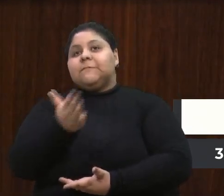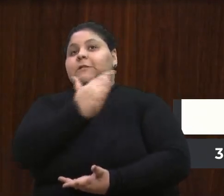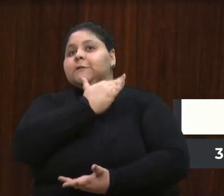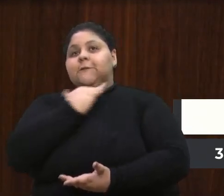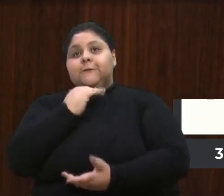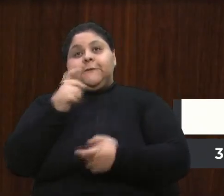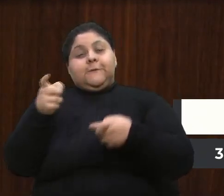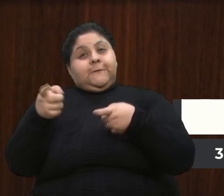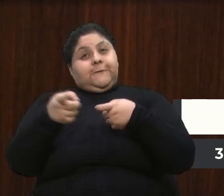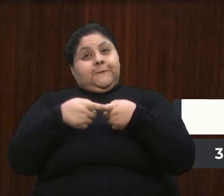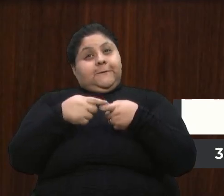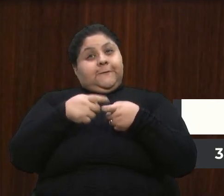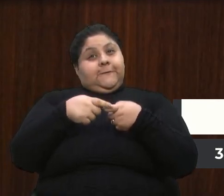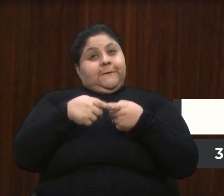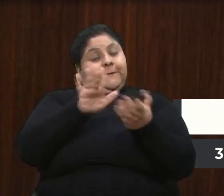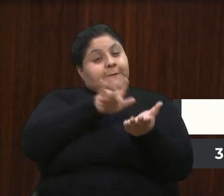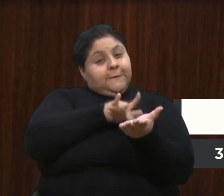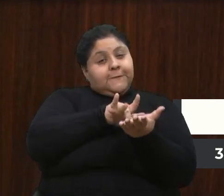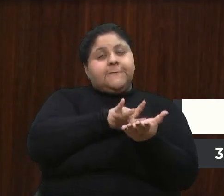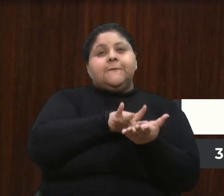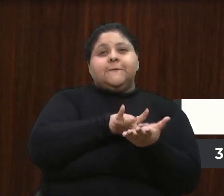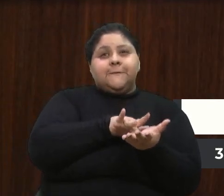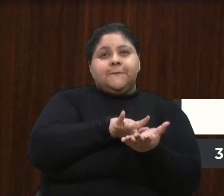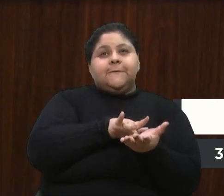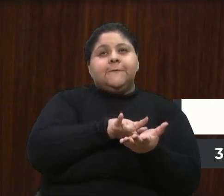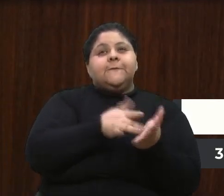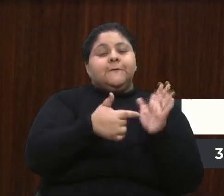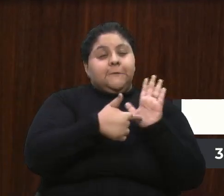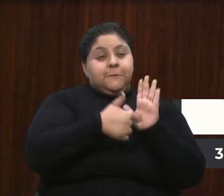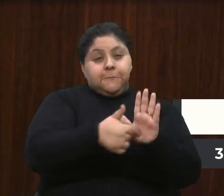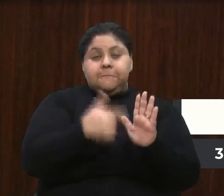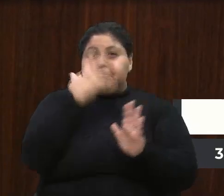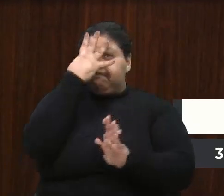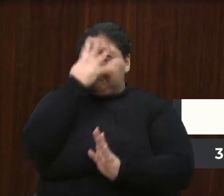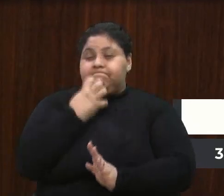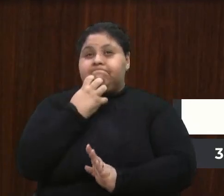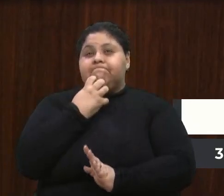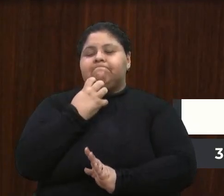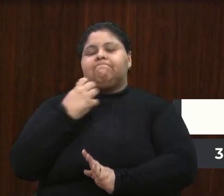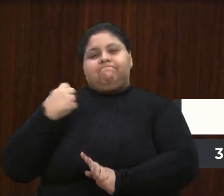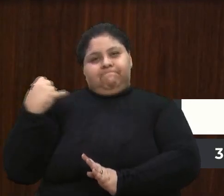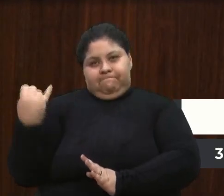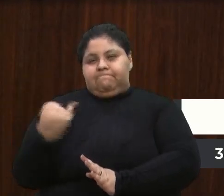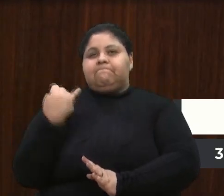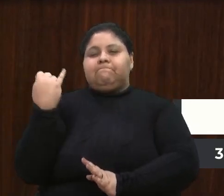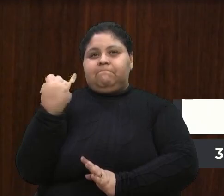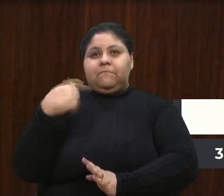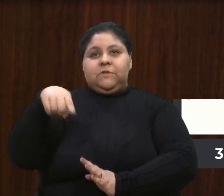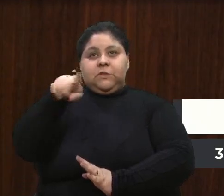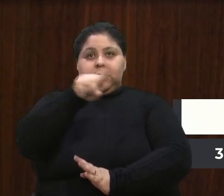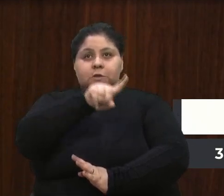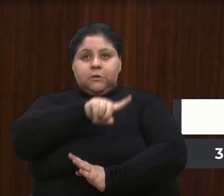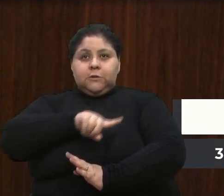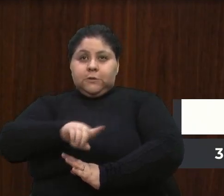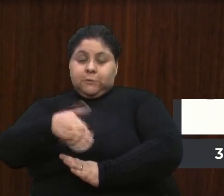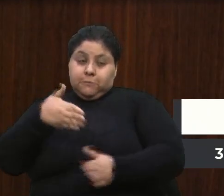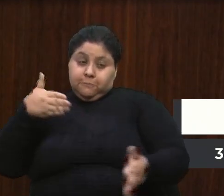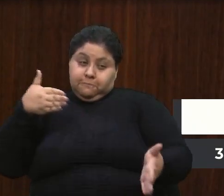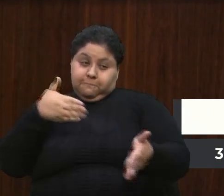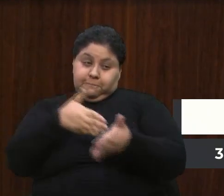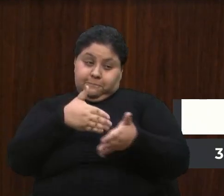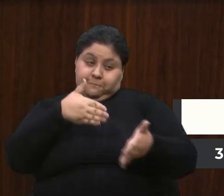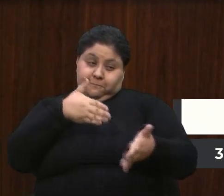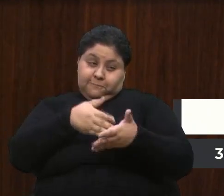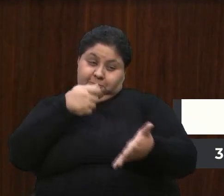clínicas clandestinas. E isso mostra a seriedade e a importância de nós travarmos esse debate,